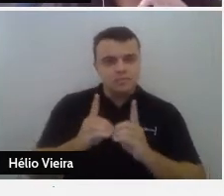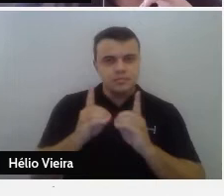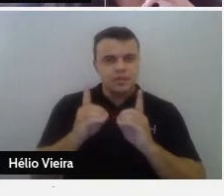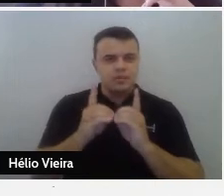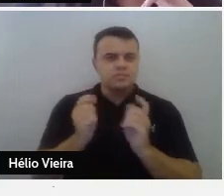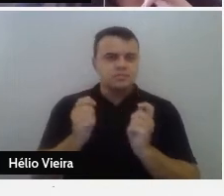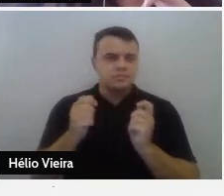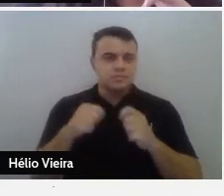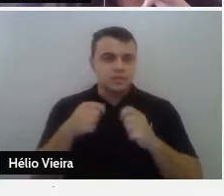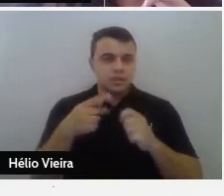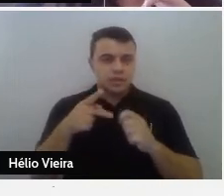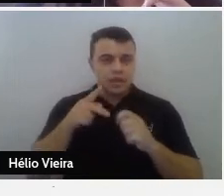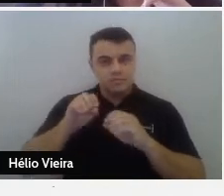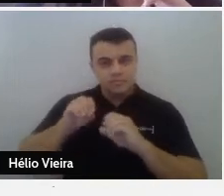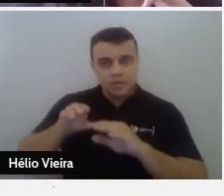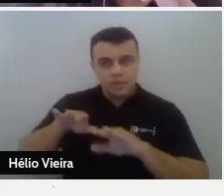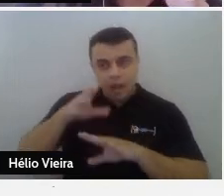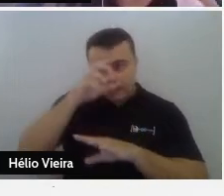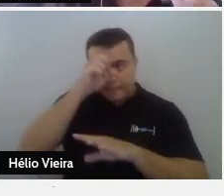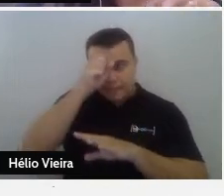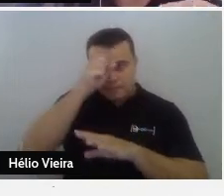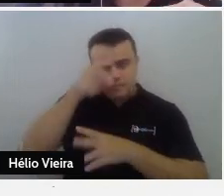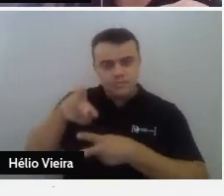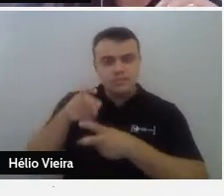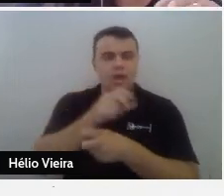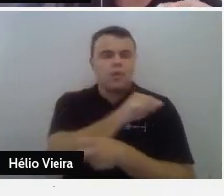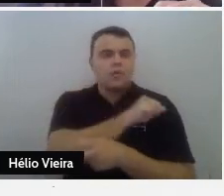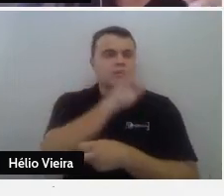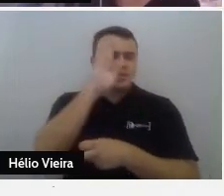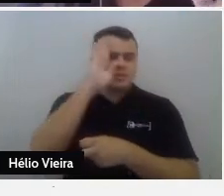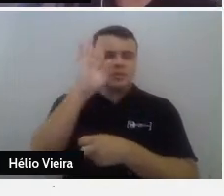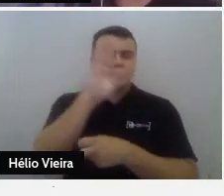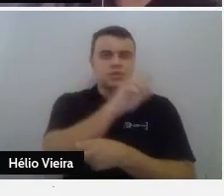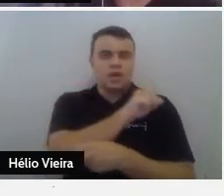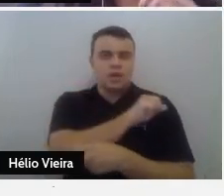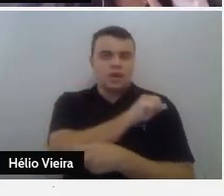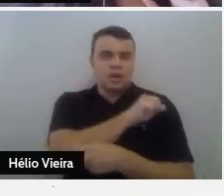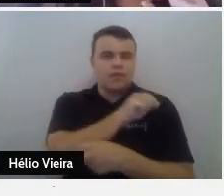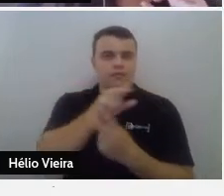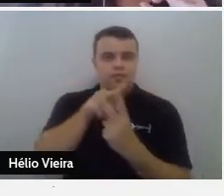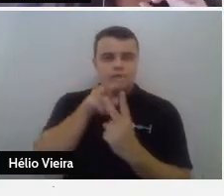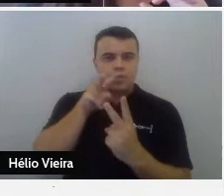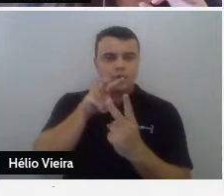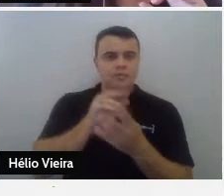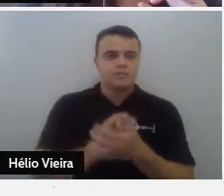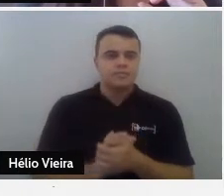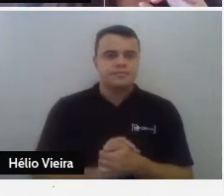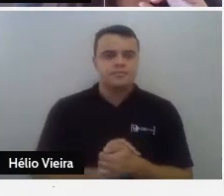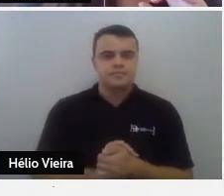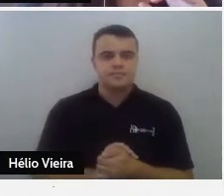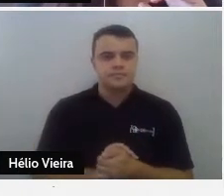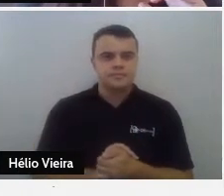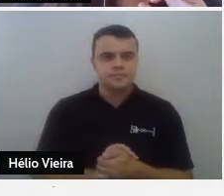Prender mais os alunos, principalmente na aula virtual, né?